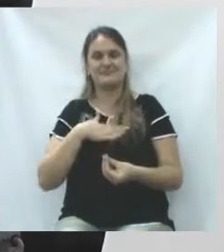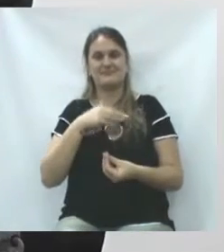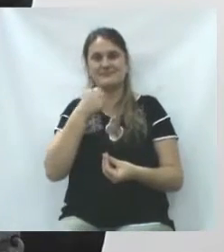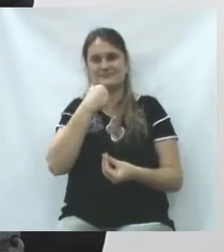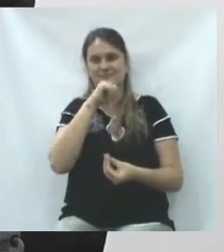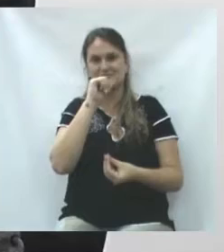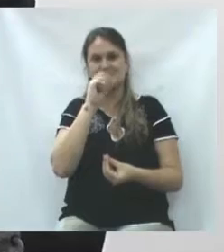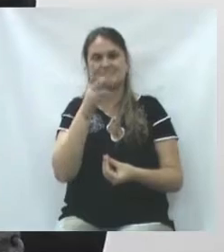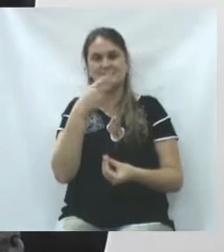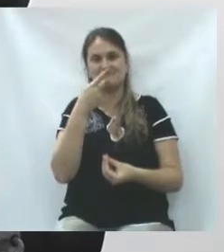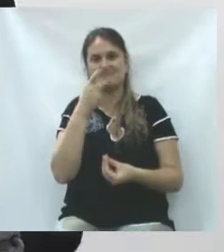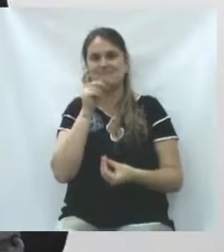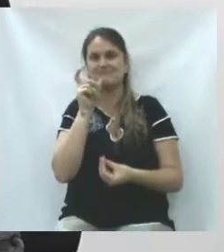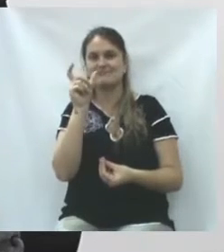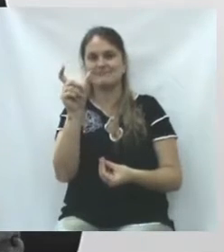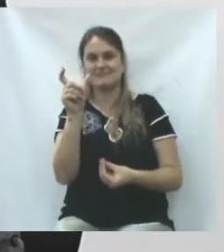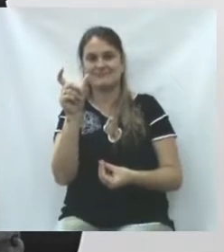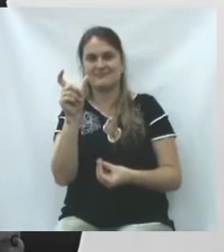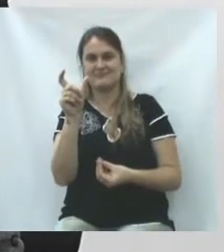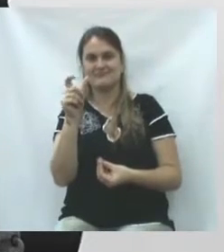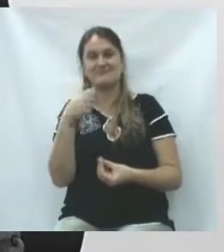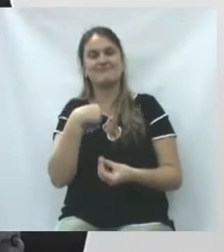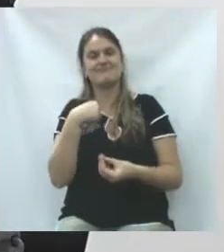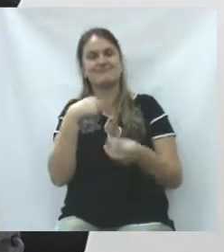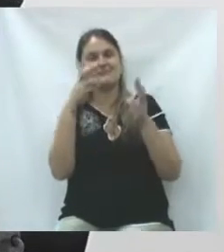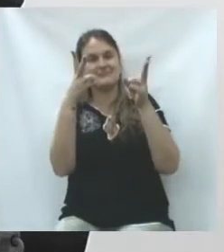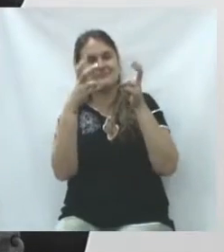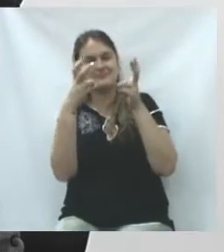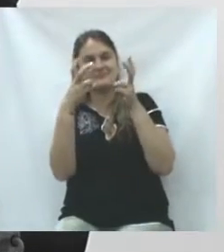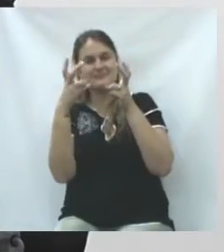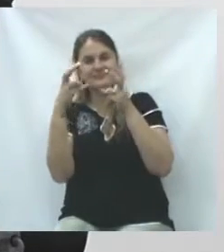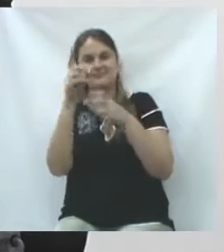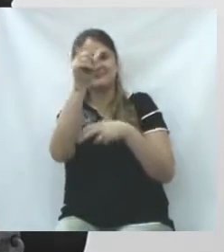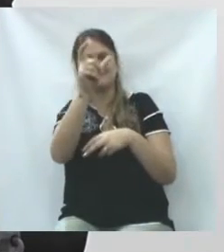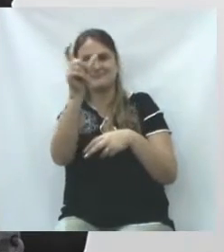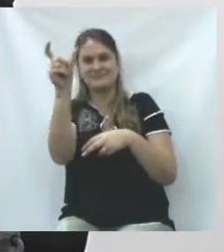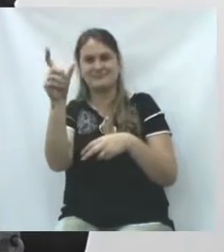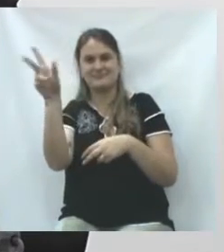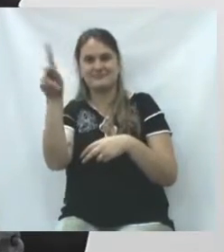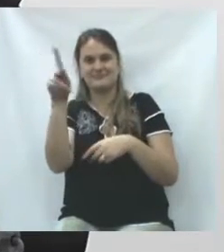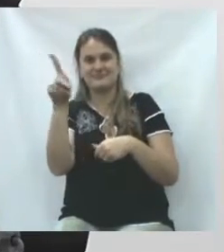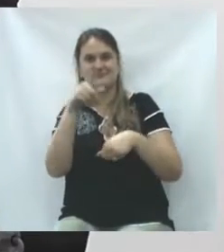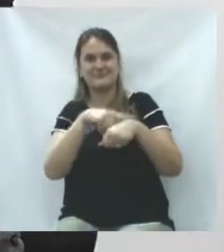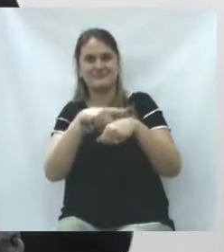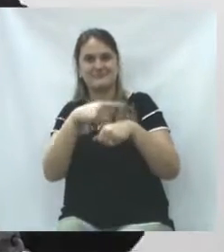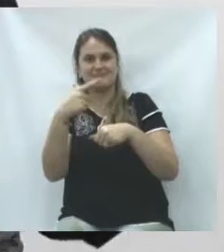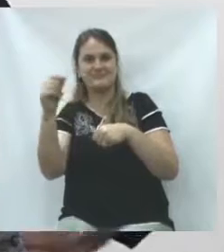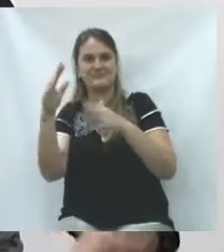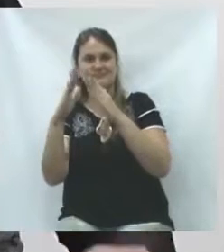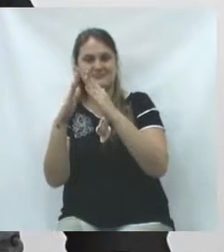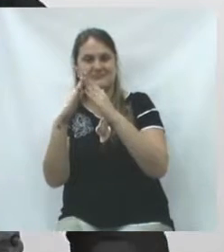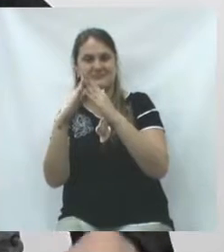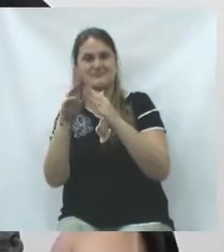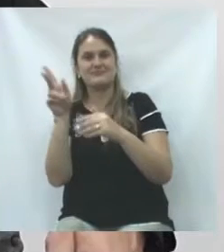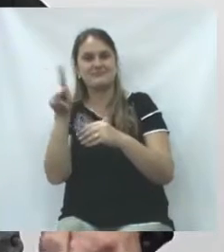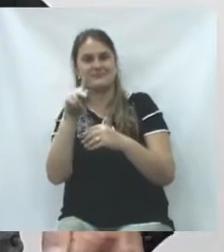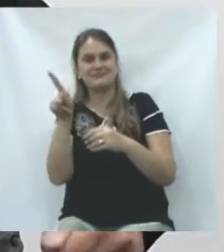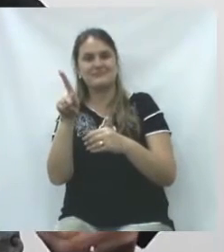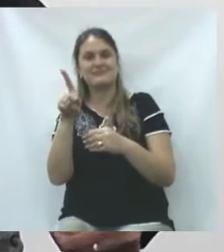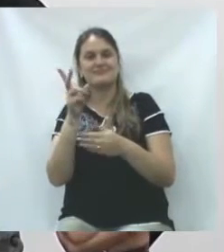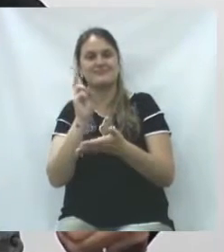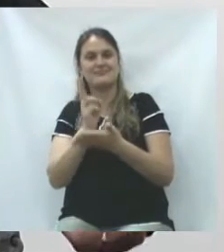palavras, e eu olhando os professores, na hora de ir para casa, os professores com a sua